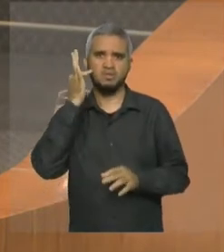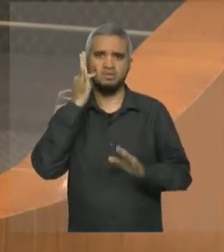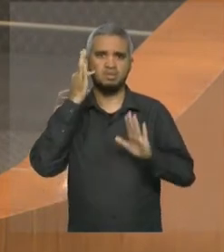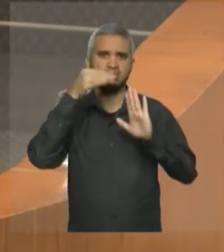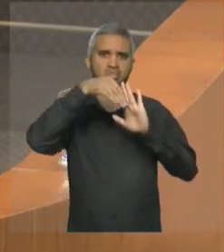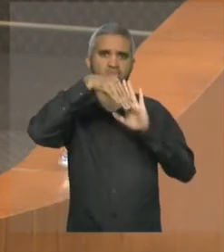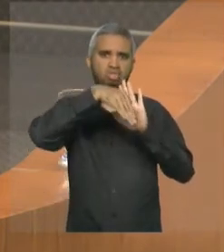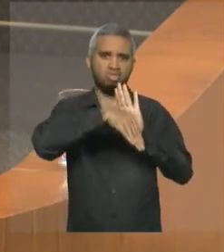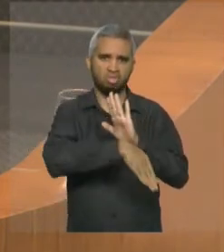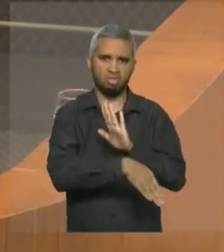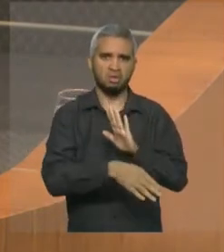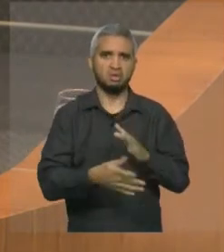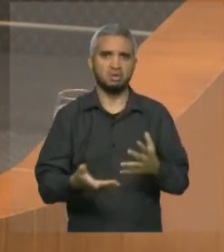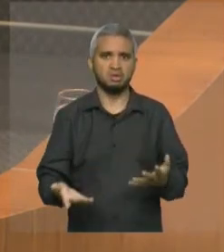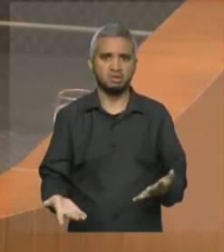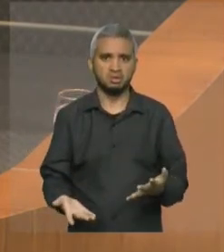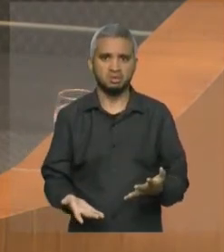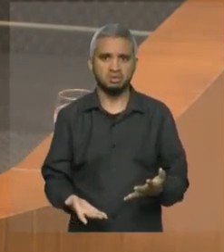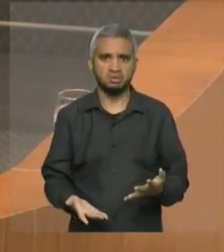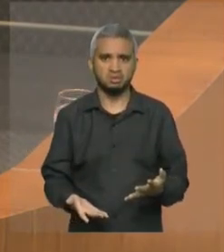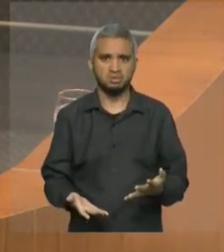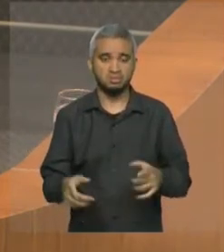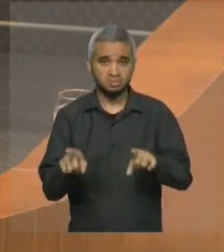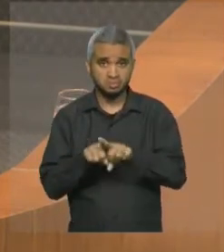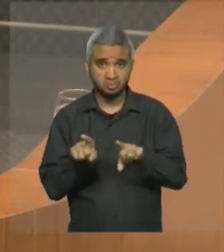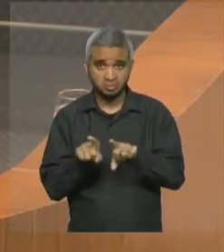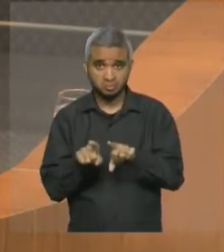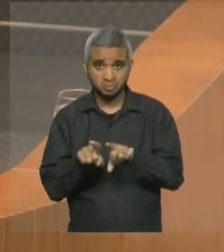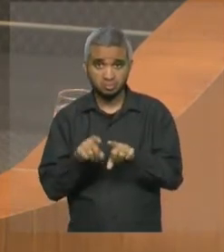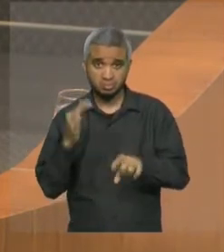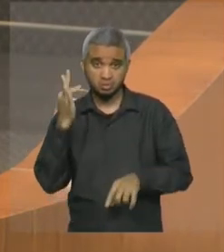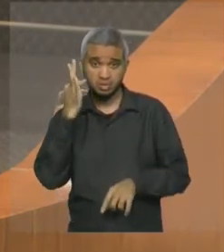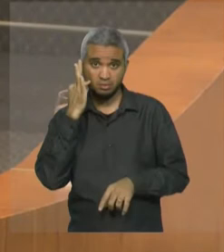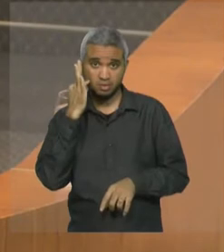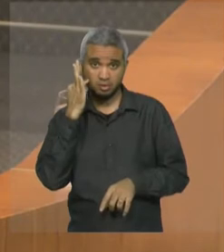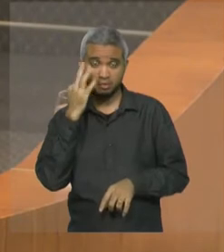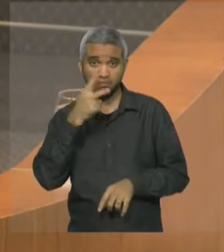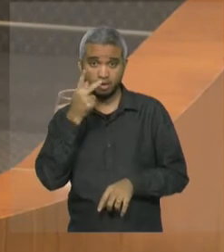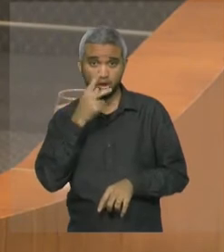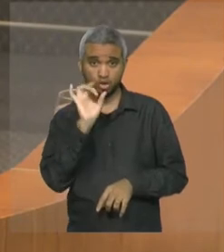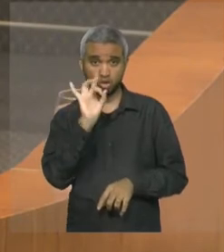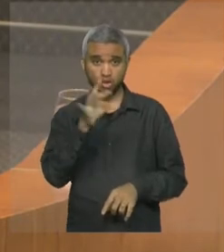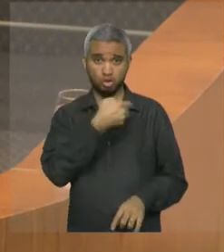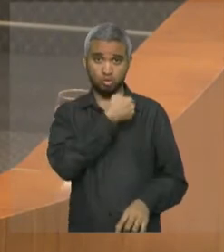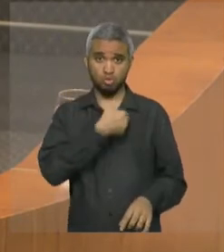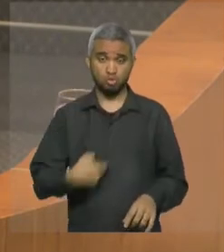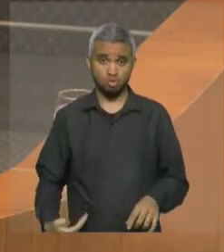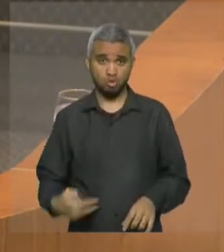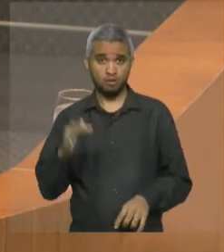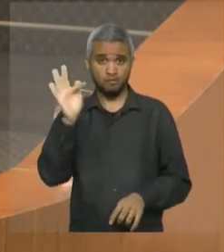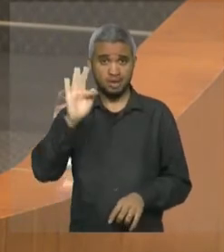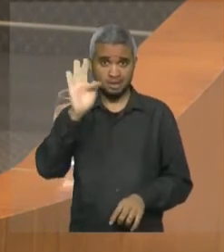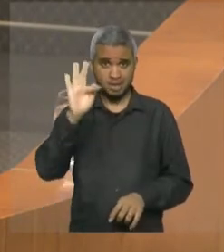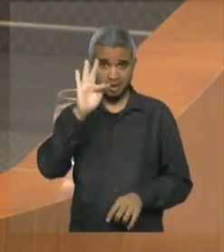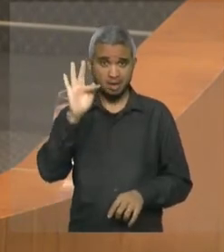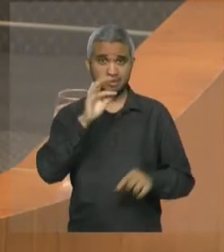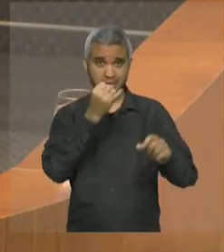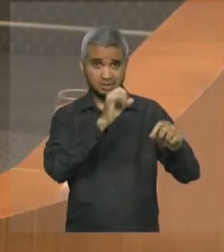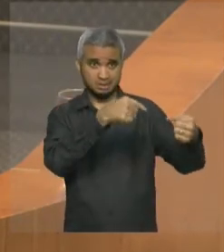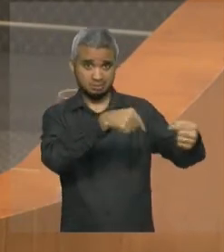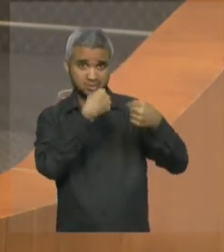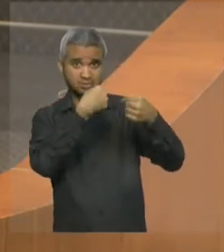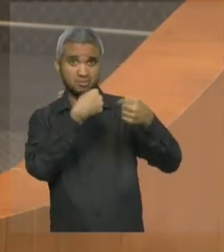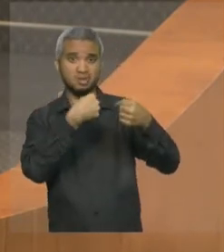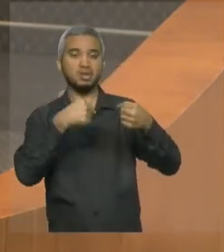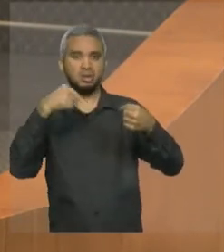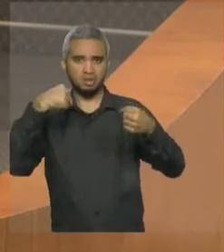aí. Quando ele disse que só baixaria o ICMS quando provocado pelo governo federal em relação à gasolina, ele disse por